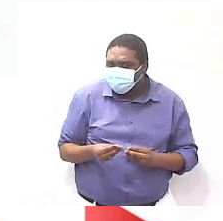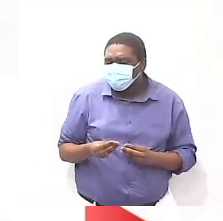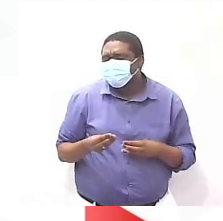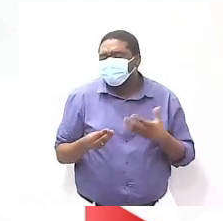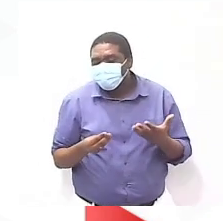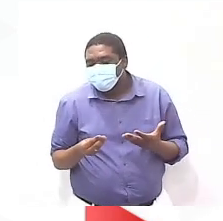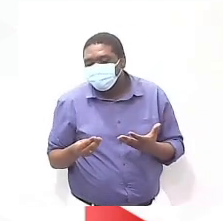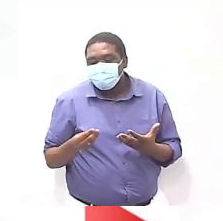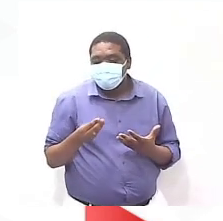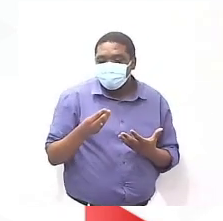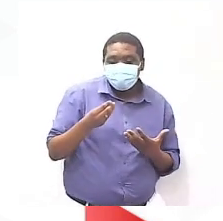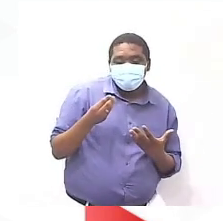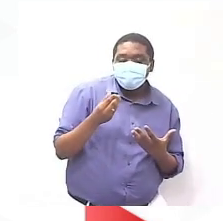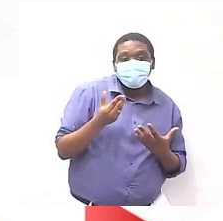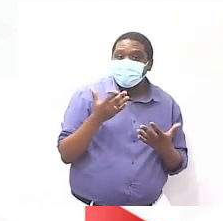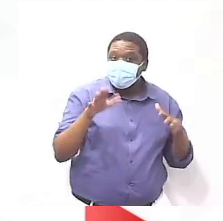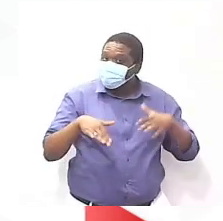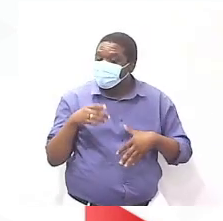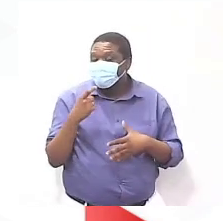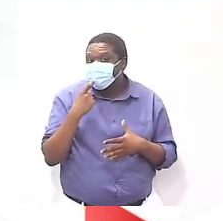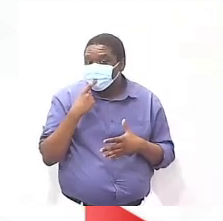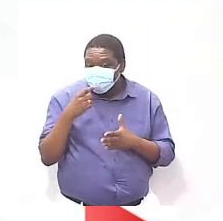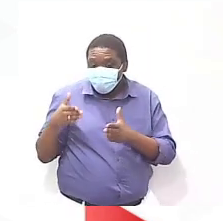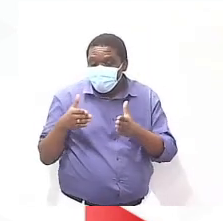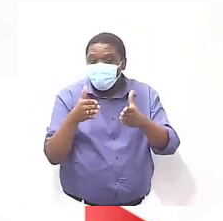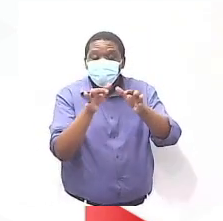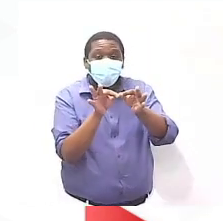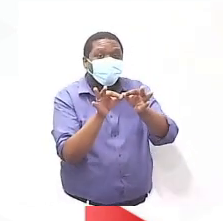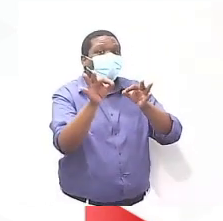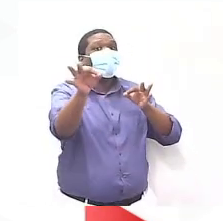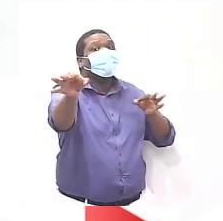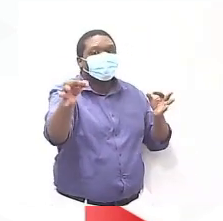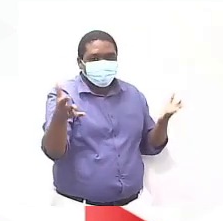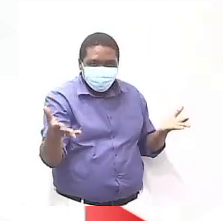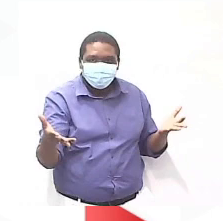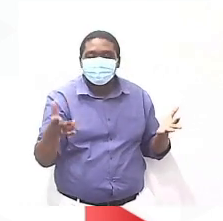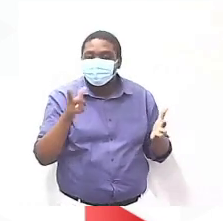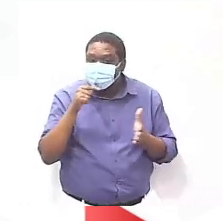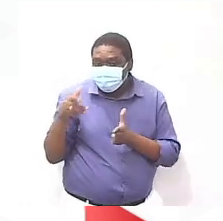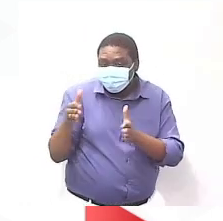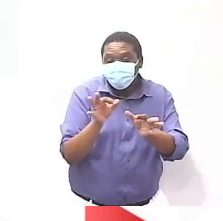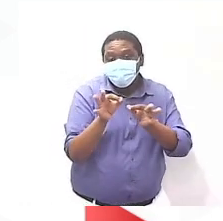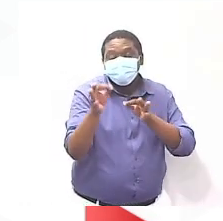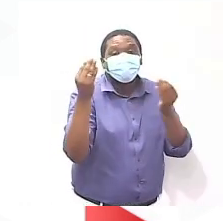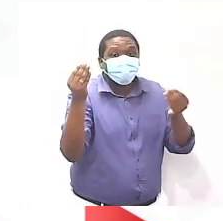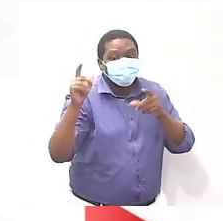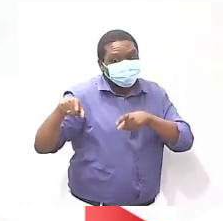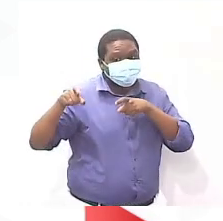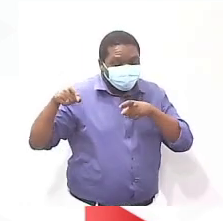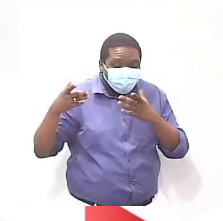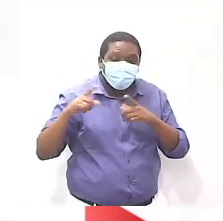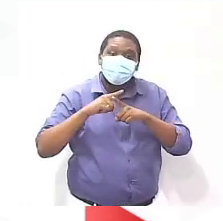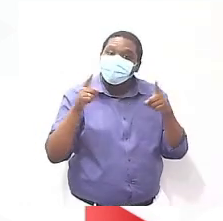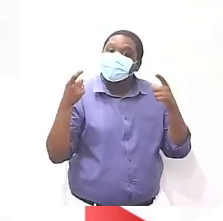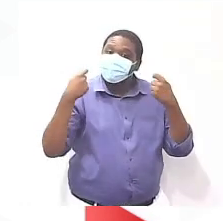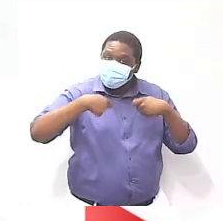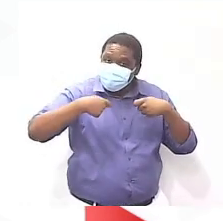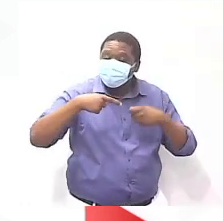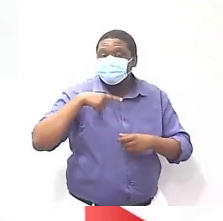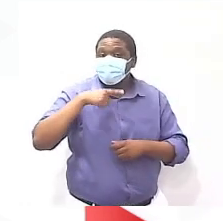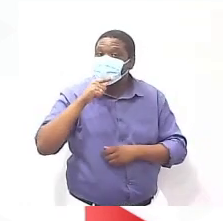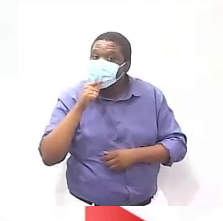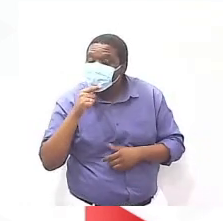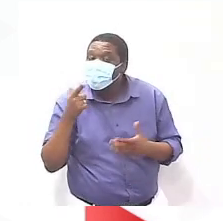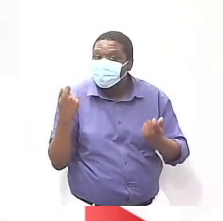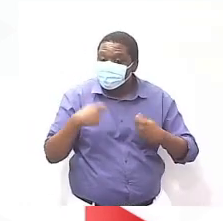à margem do rio. Algumas cidades ficavam distantes, né, desses locais, mas ele precisava de uma fonte